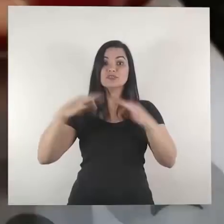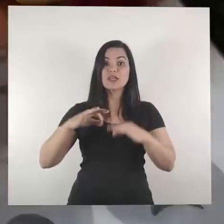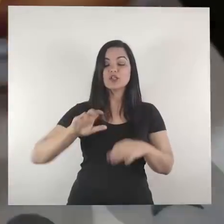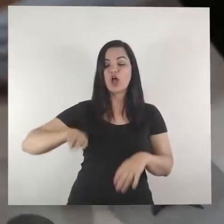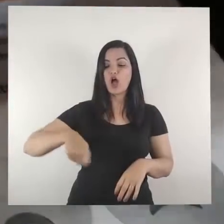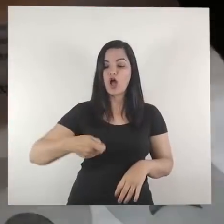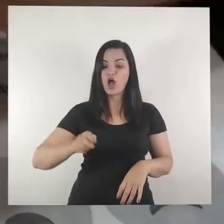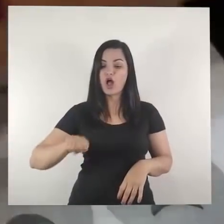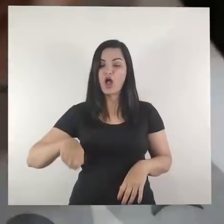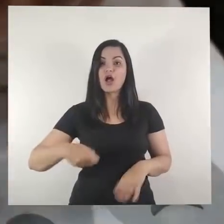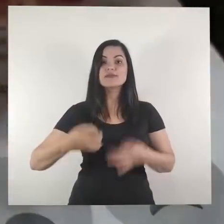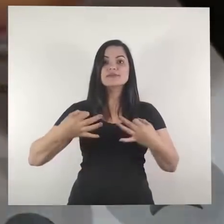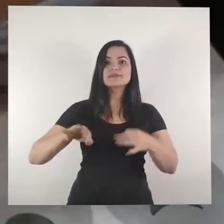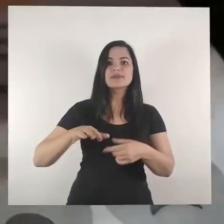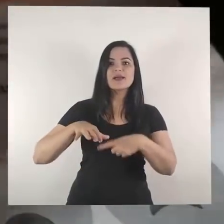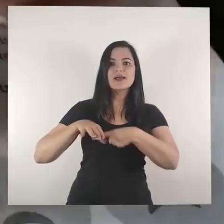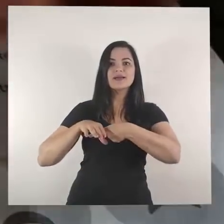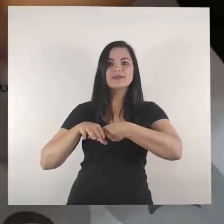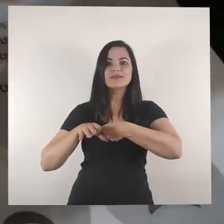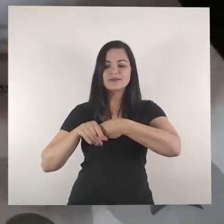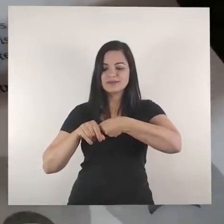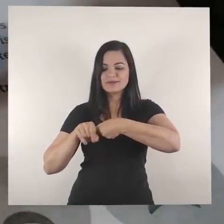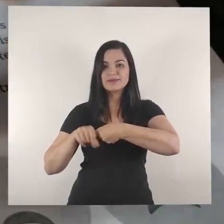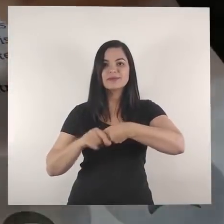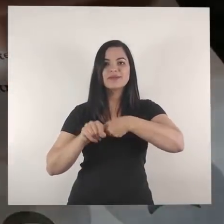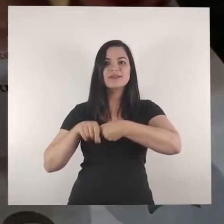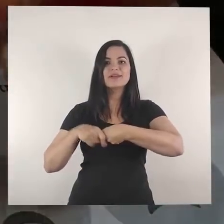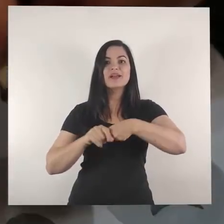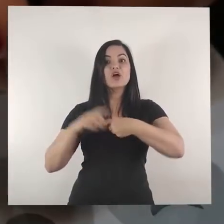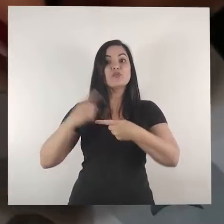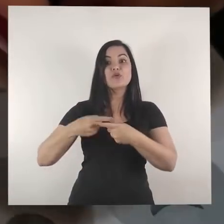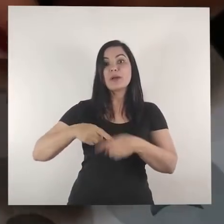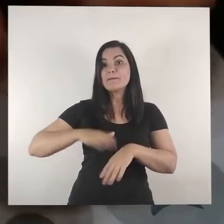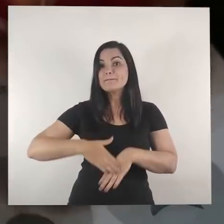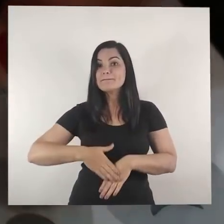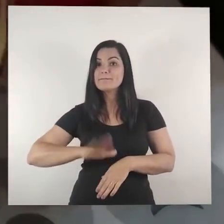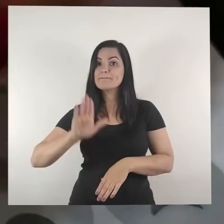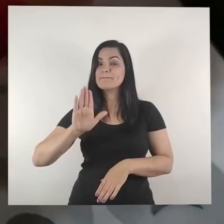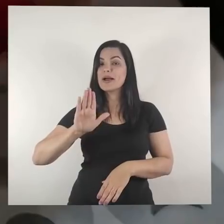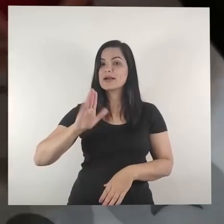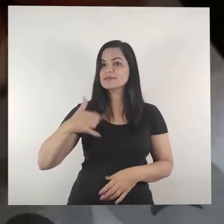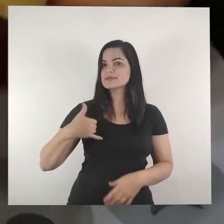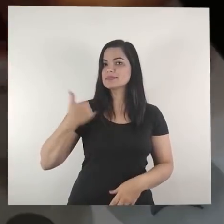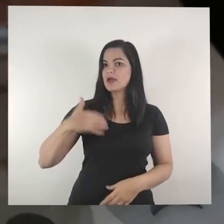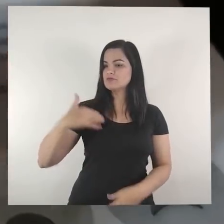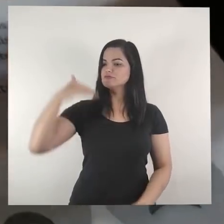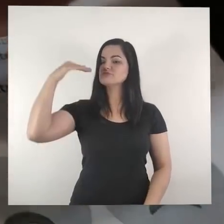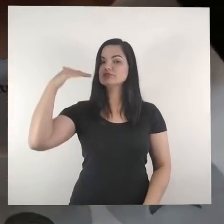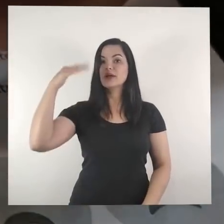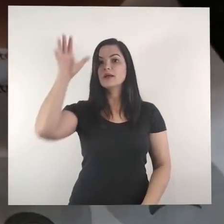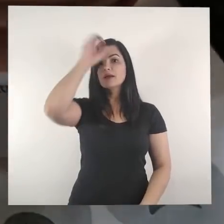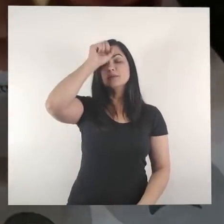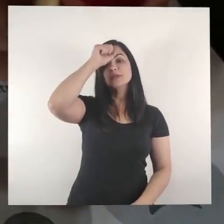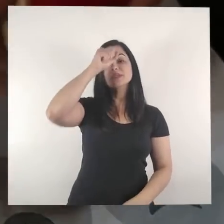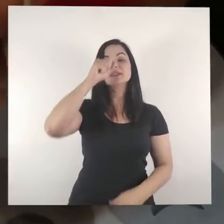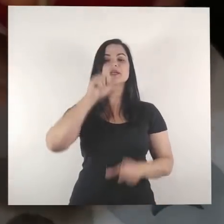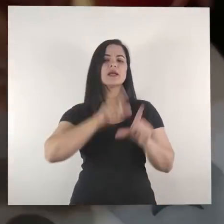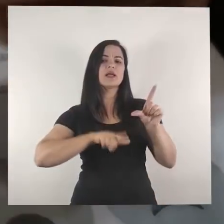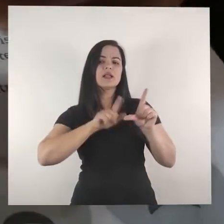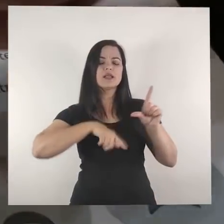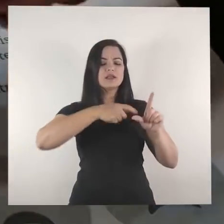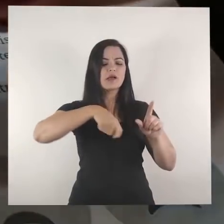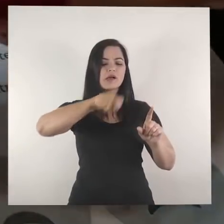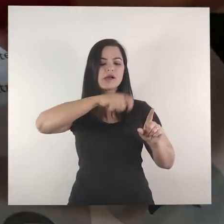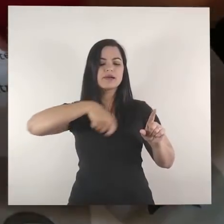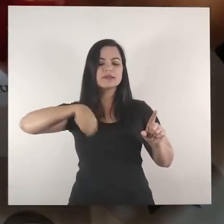tem todo um molejo na mão, porque quando ela for mais velha e for aprender a fazer a letra cursiva, a letra de